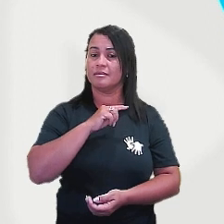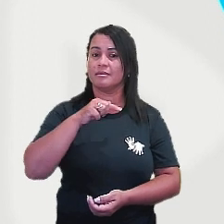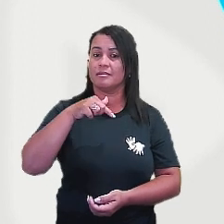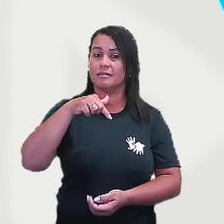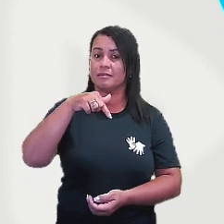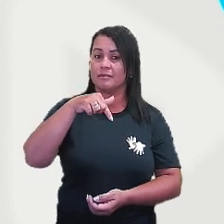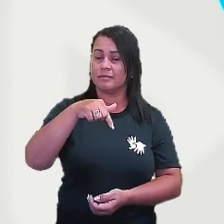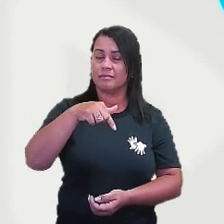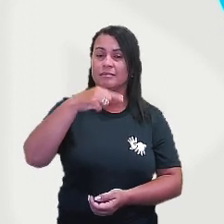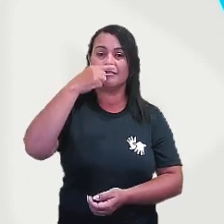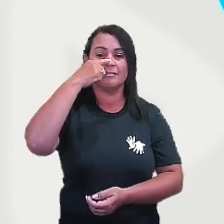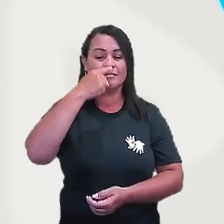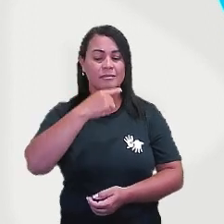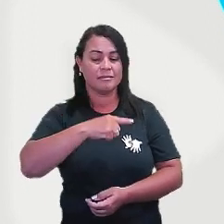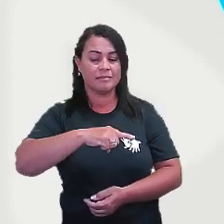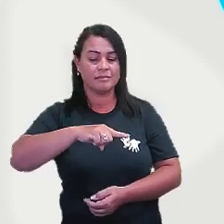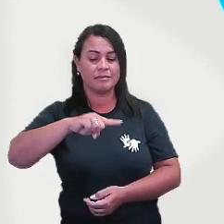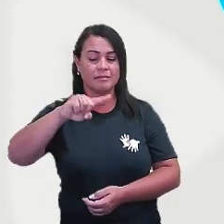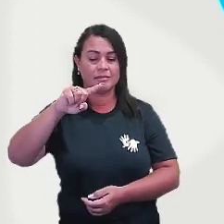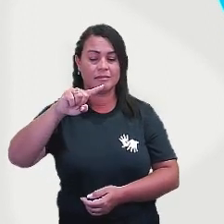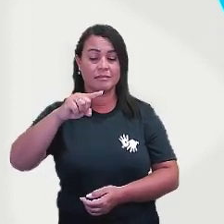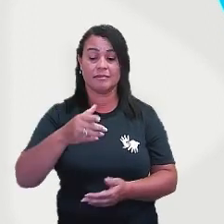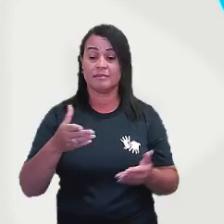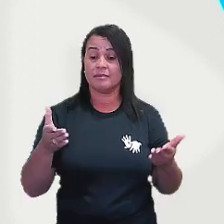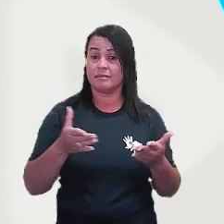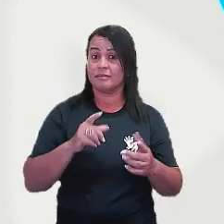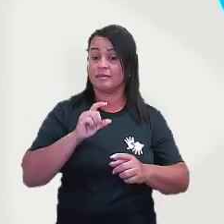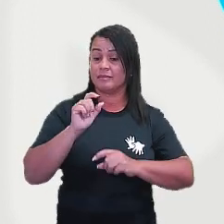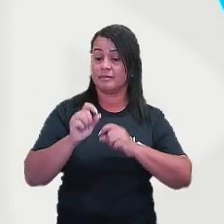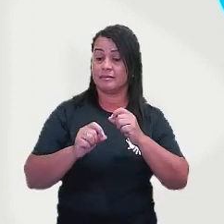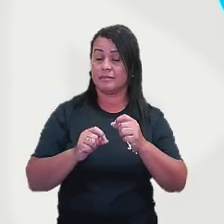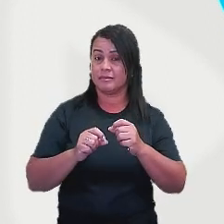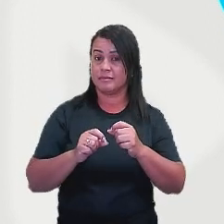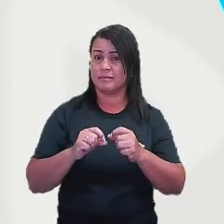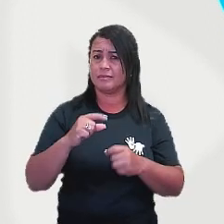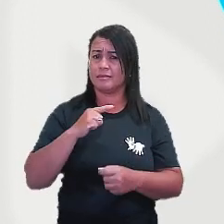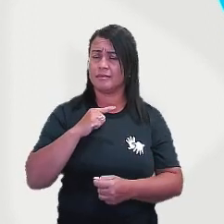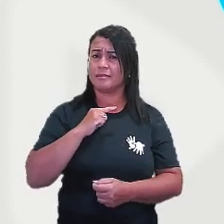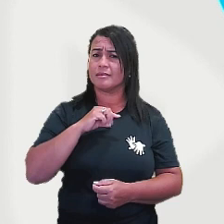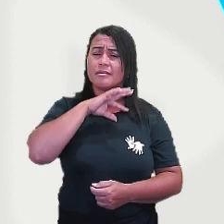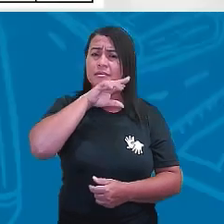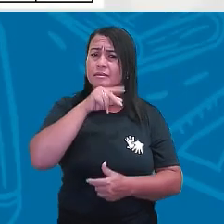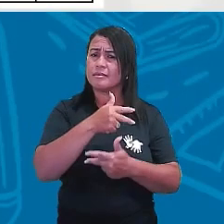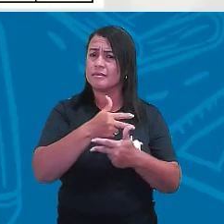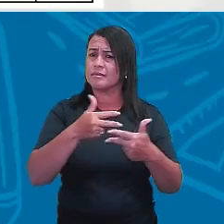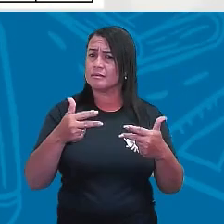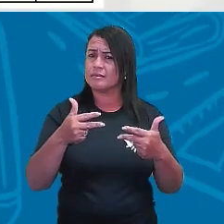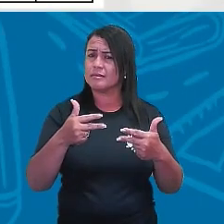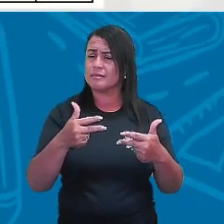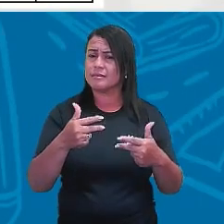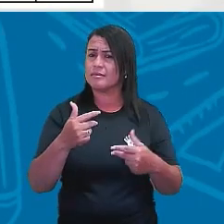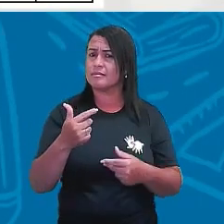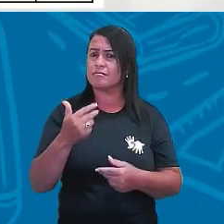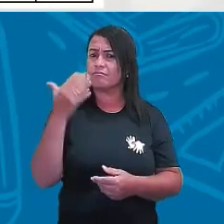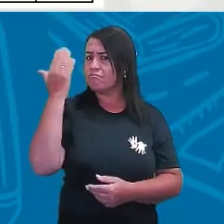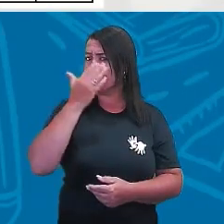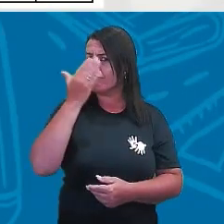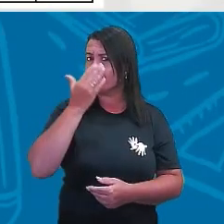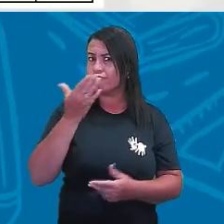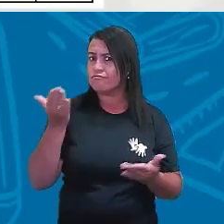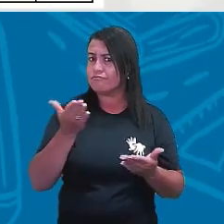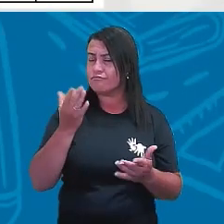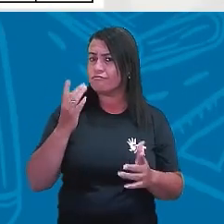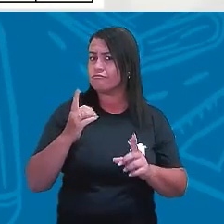7 elefantes. E agora apareceu um animal que nós não vimos no encontro de